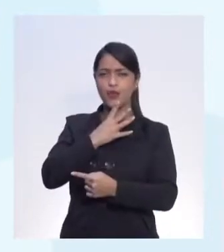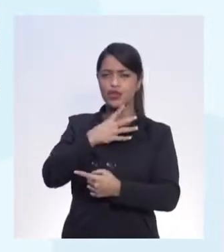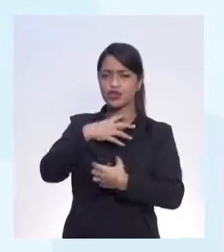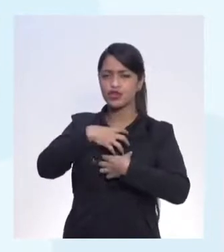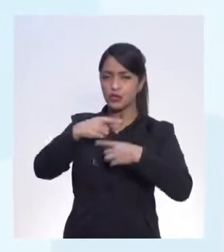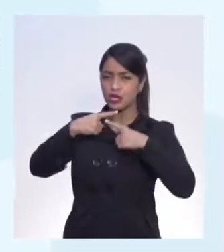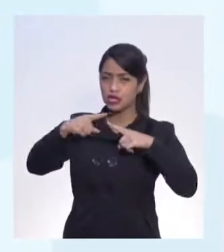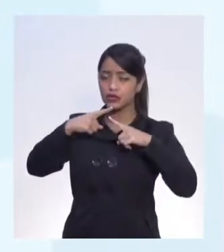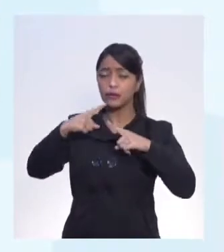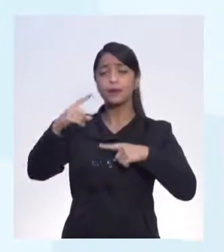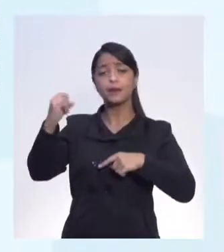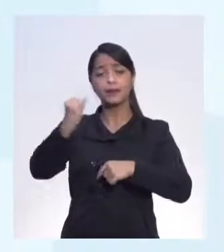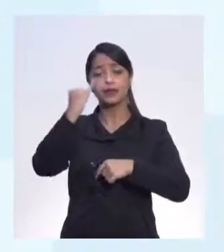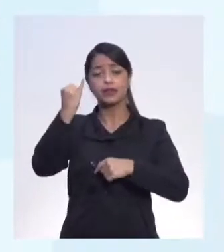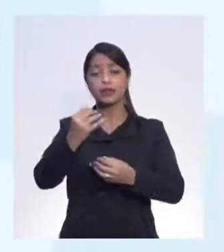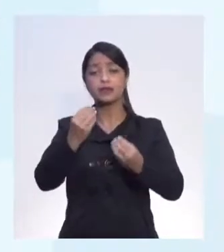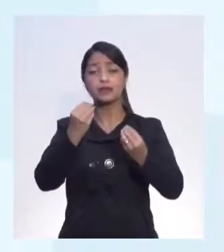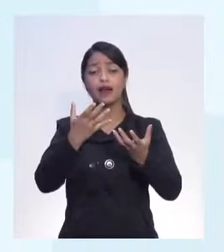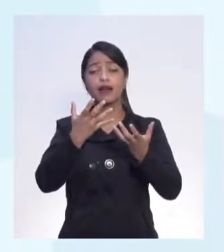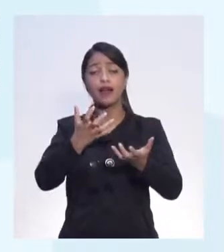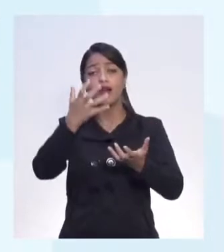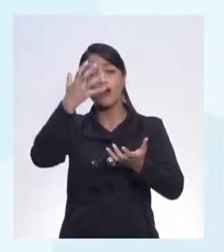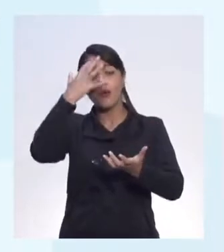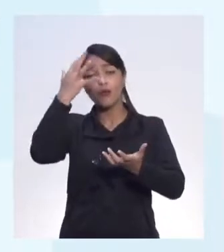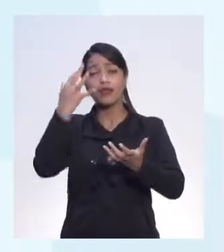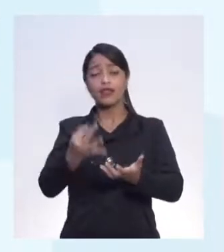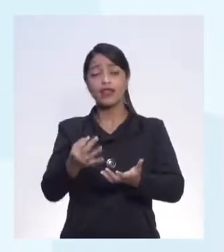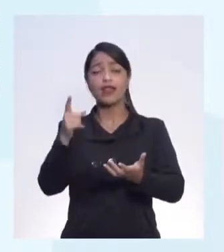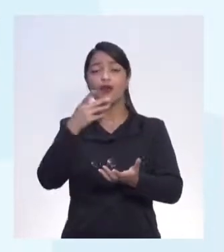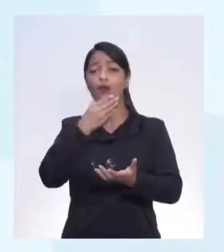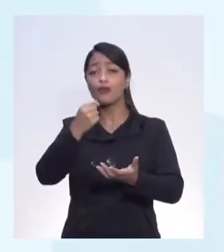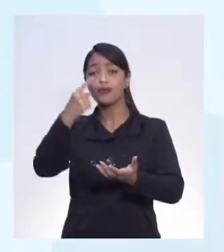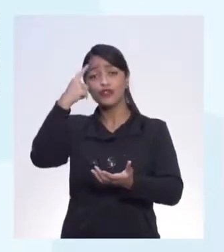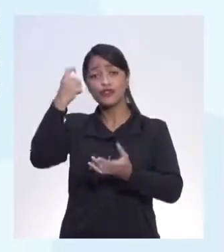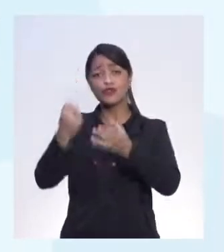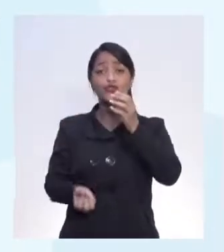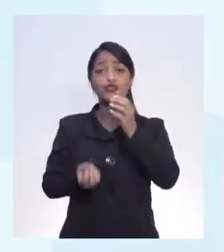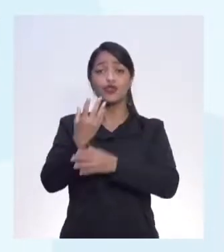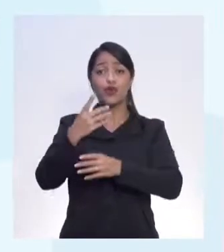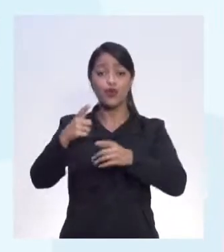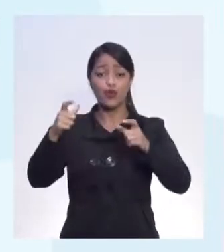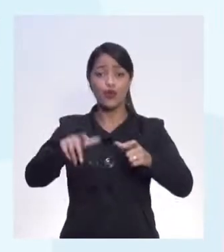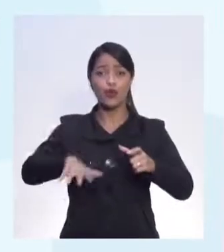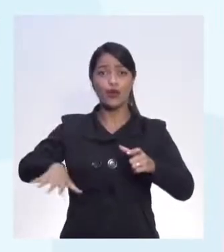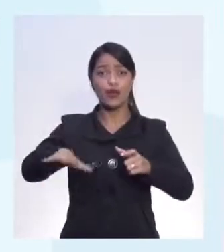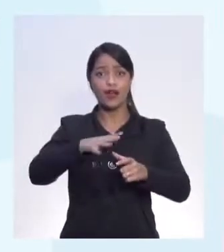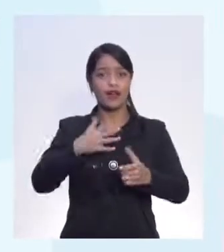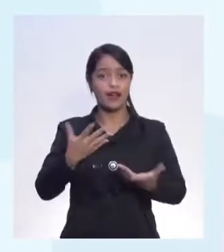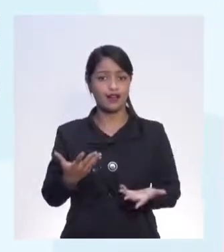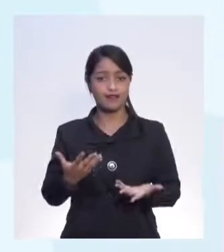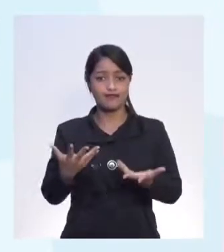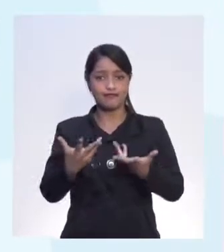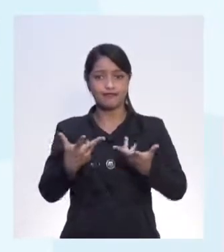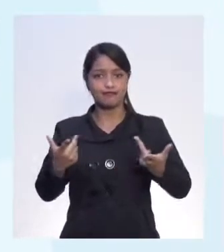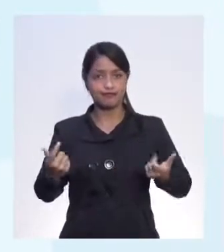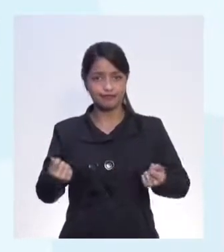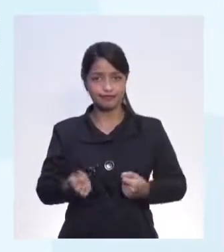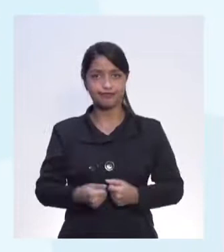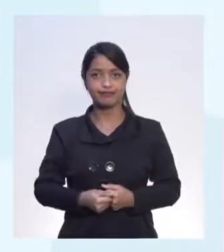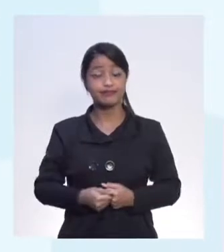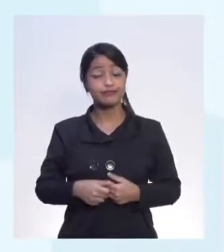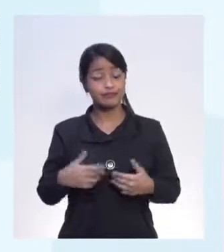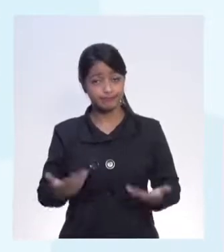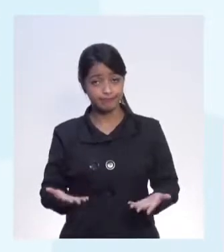para compreender o universo fantástico e rico criado pelo autor. E aí volta para mim. Gente, quando a gente vai ouvir falar de